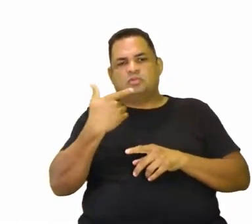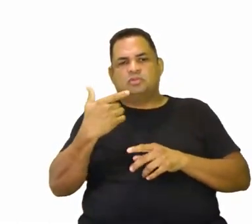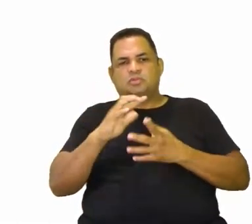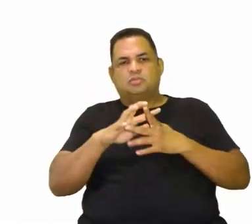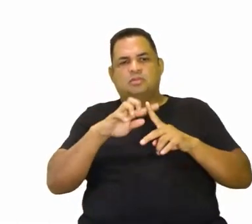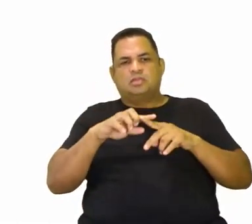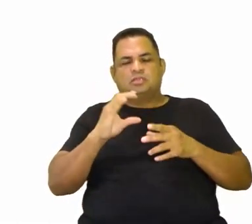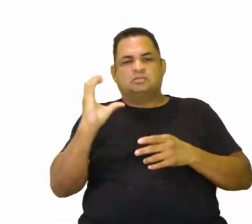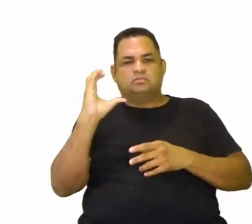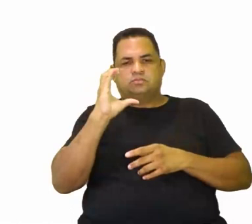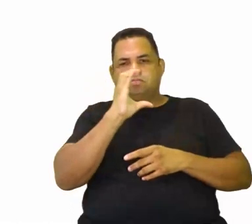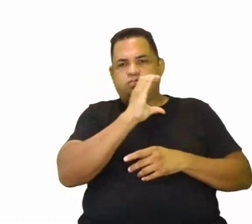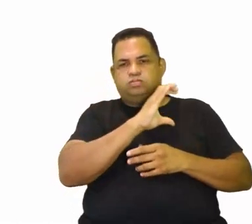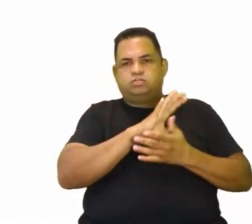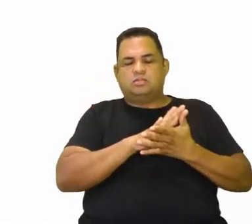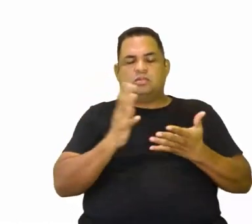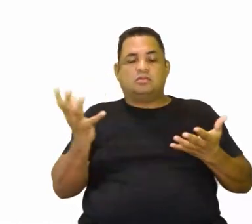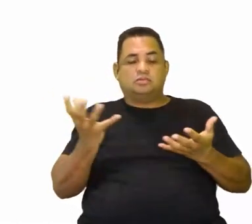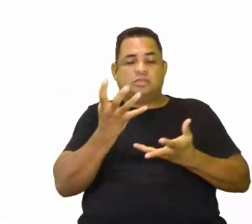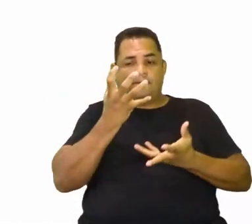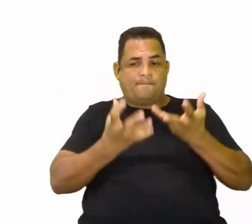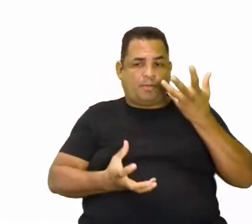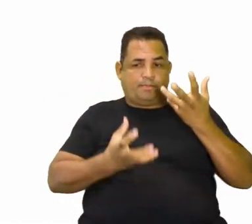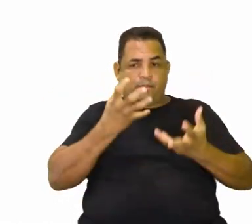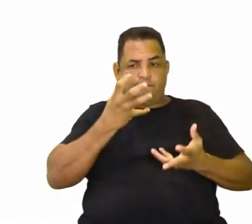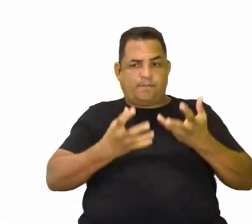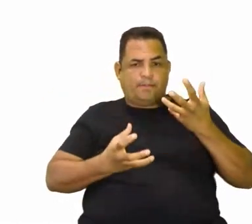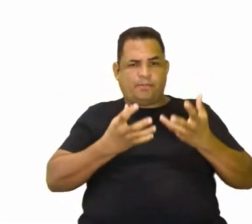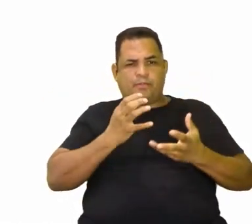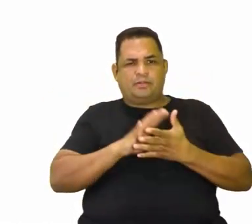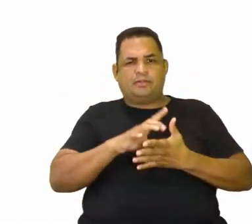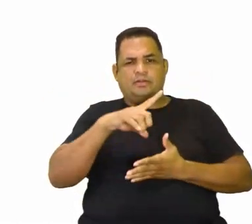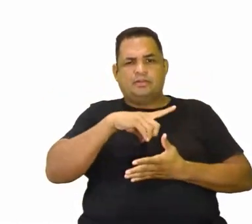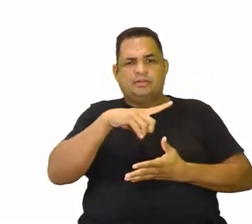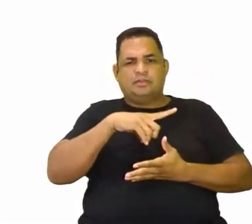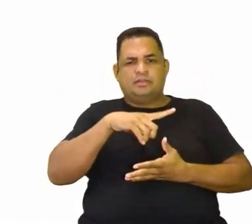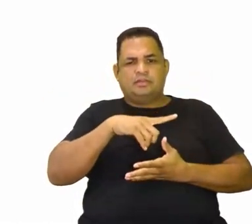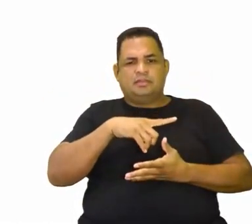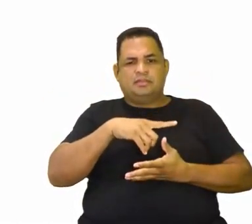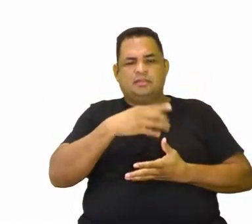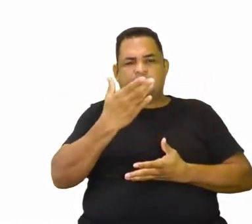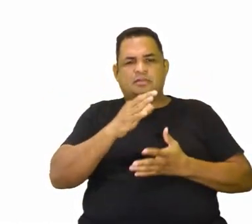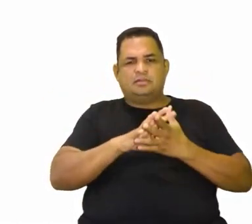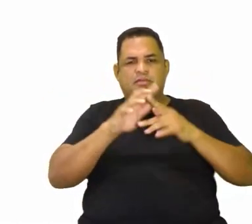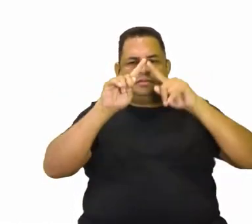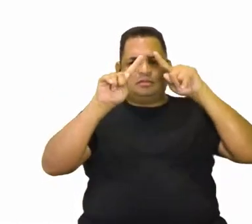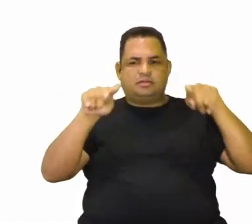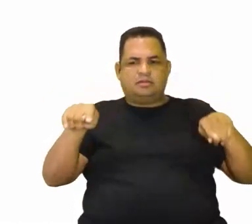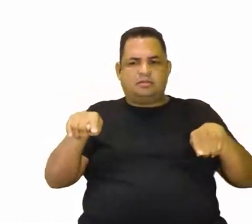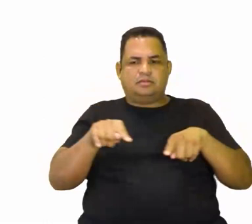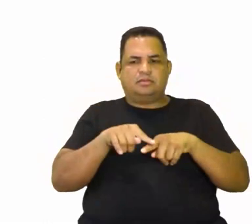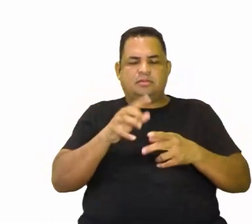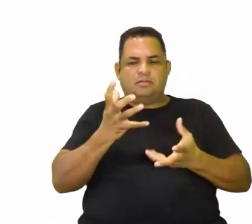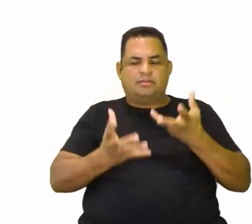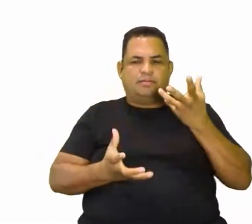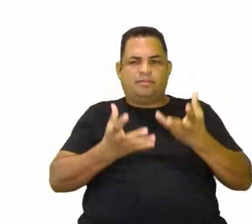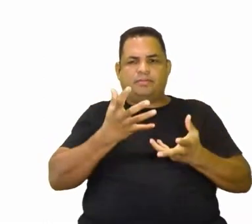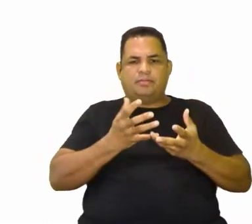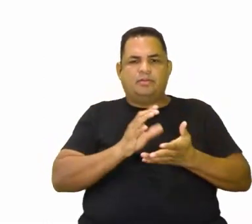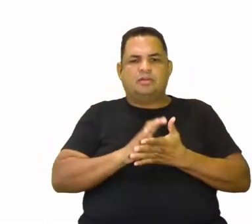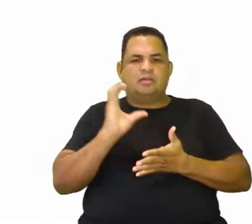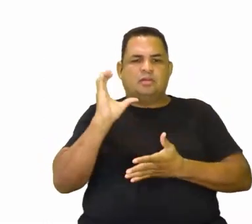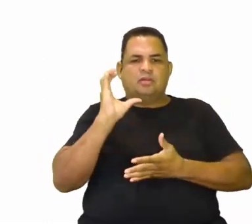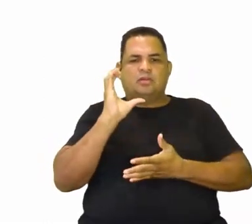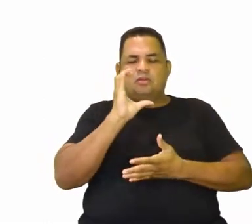calor, provoca a queima. Olha só, para isso nós temos aqui o triângulo do fogo, que é o calor,